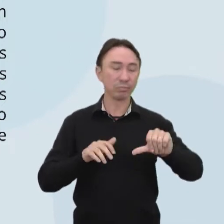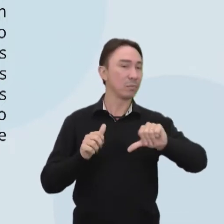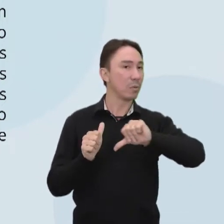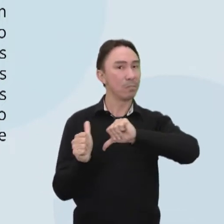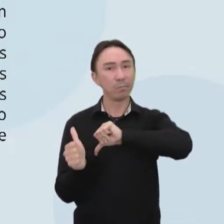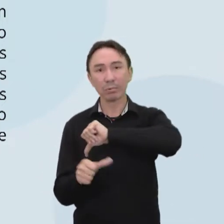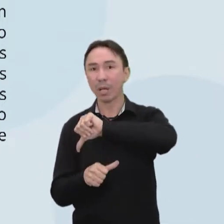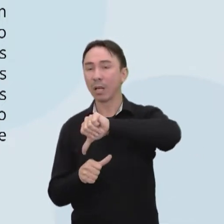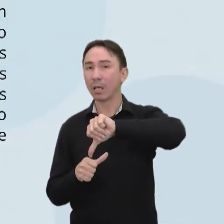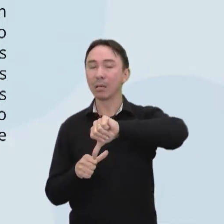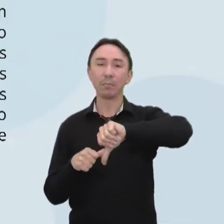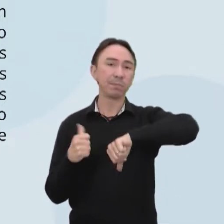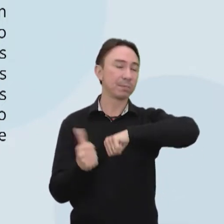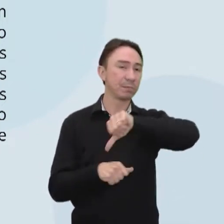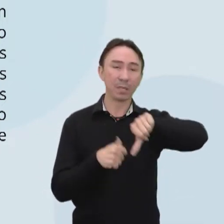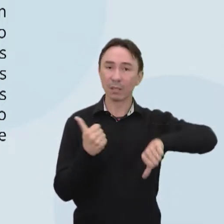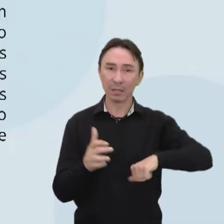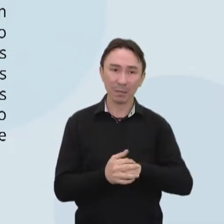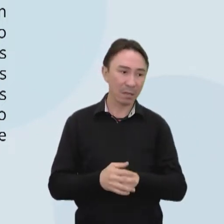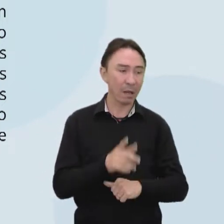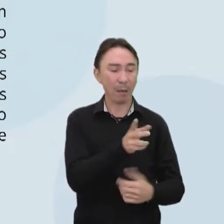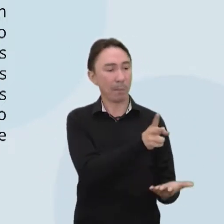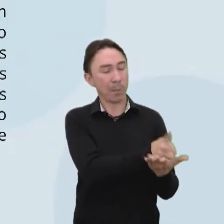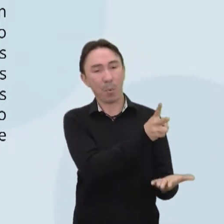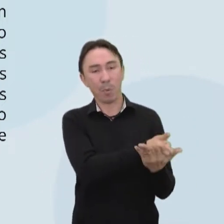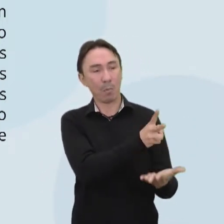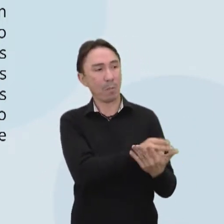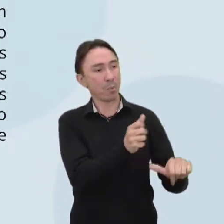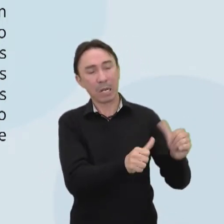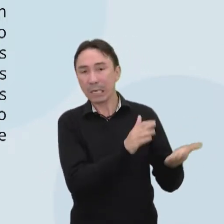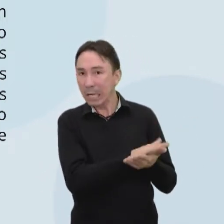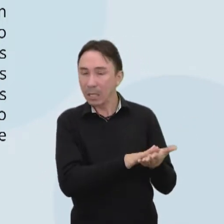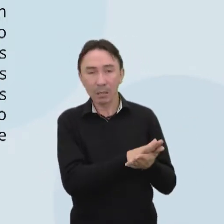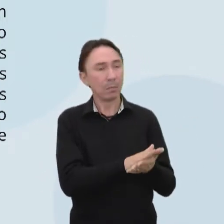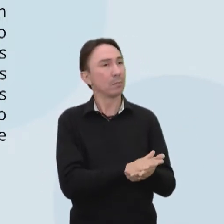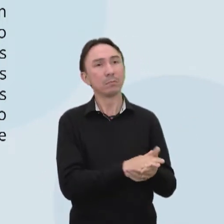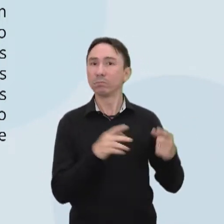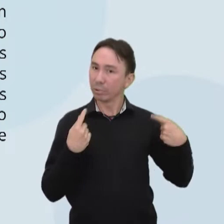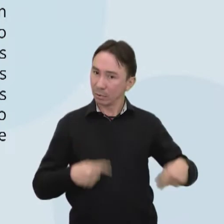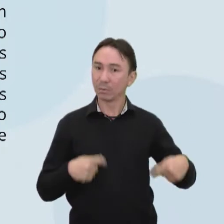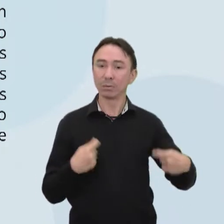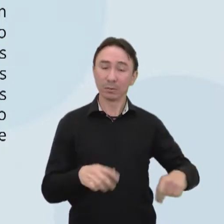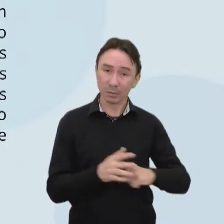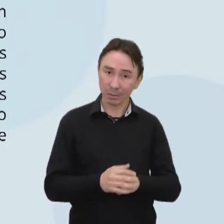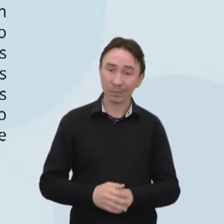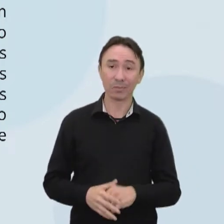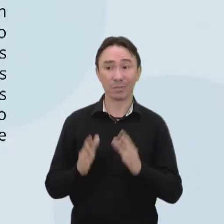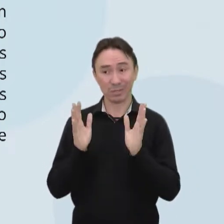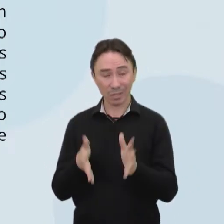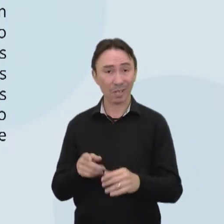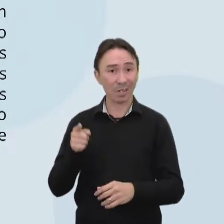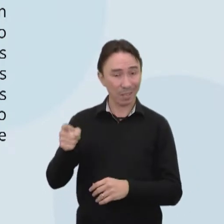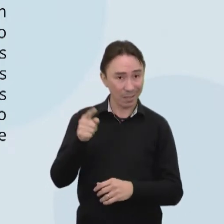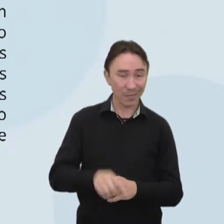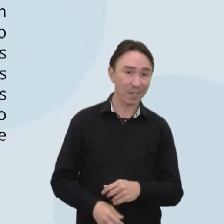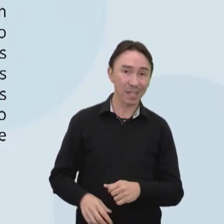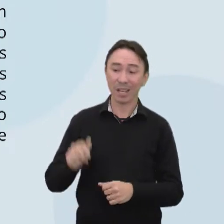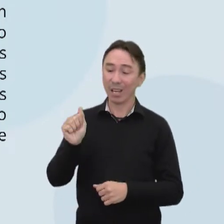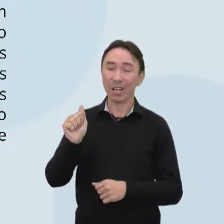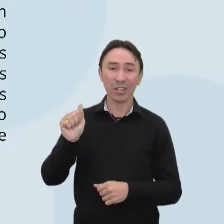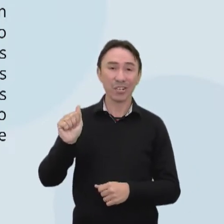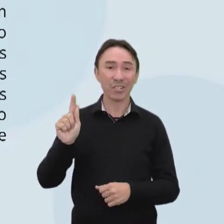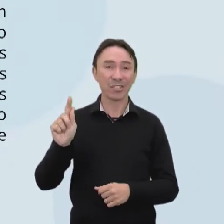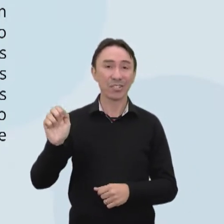e ninguém pode ficar imune a essas mudanças. Por isso, os 10 anos da Agência Mural devem ser realmente celebrados com